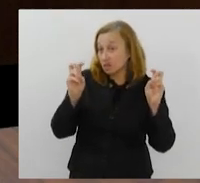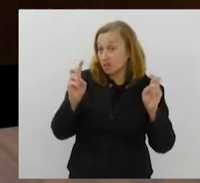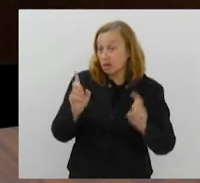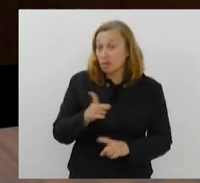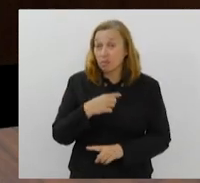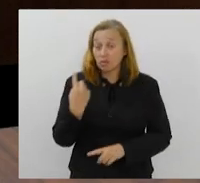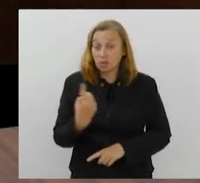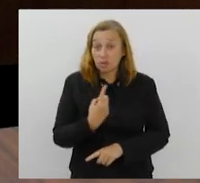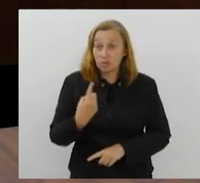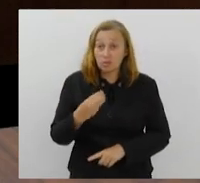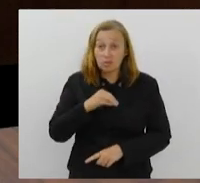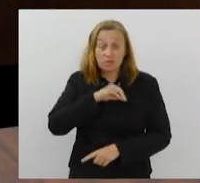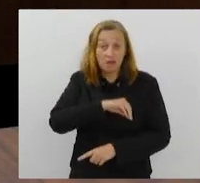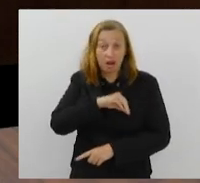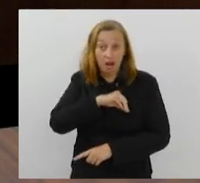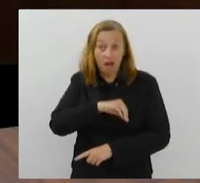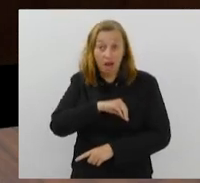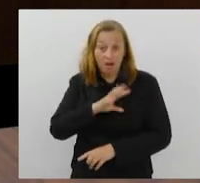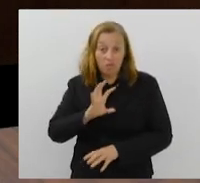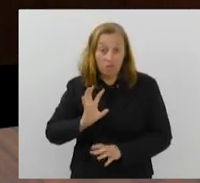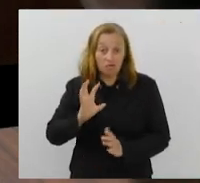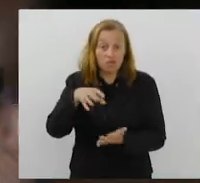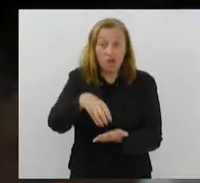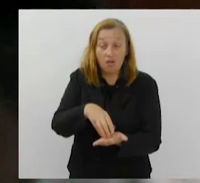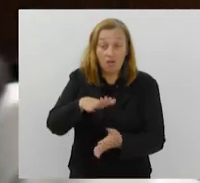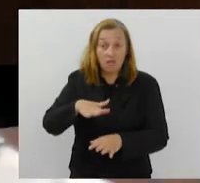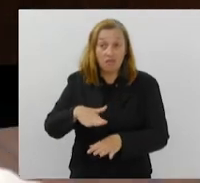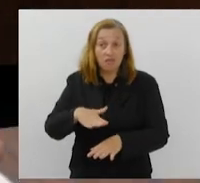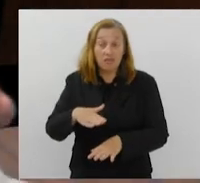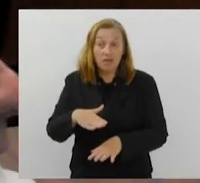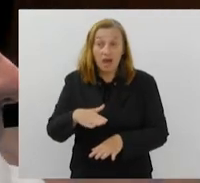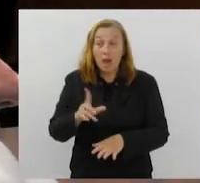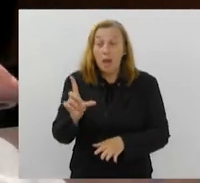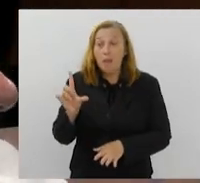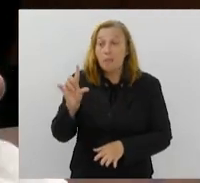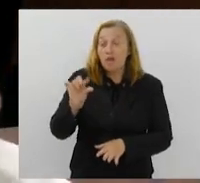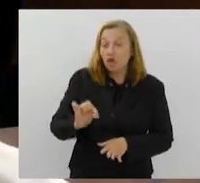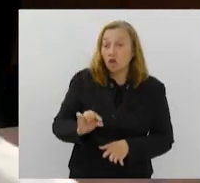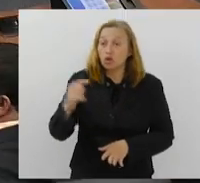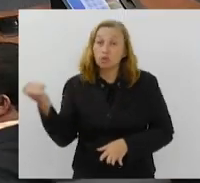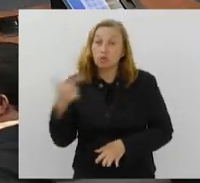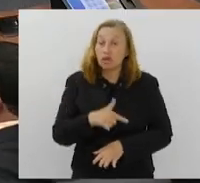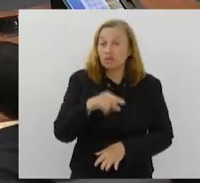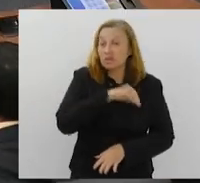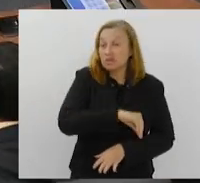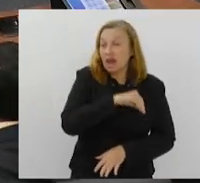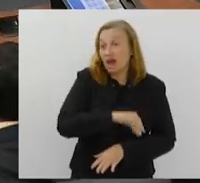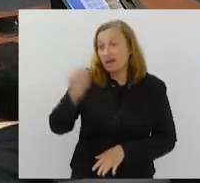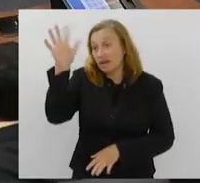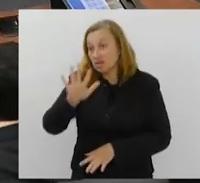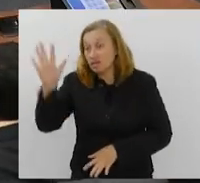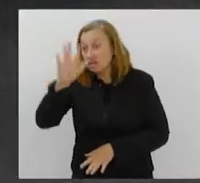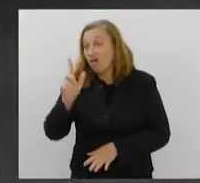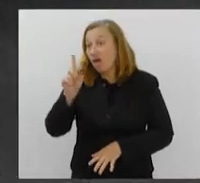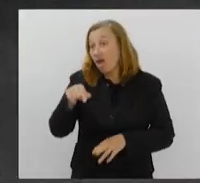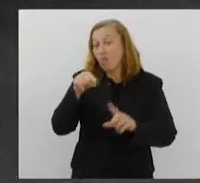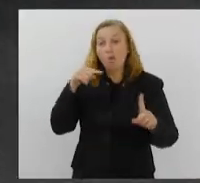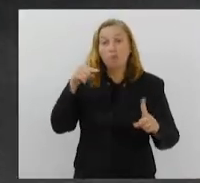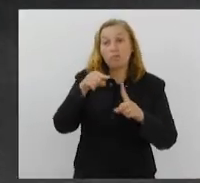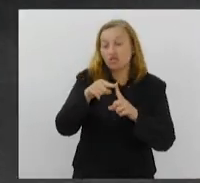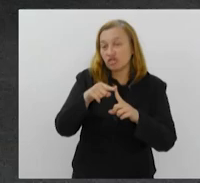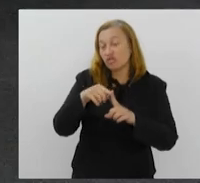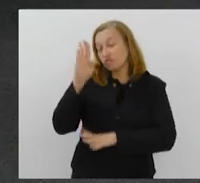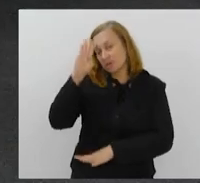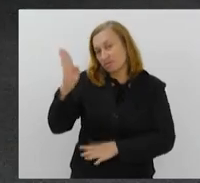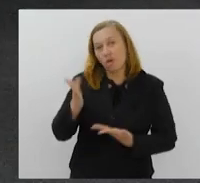piso regional ficar menor que o salário mínimo nacional. É esse o objetivo